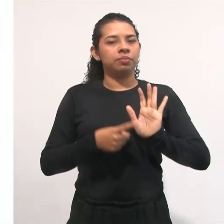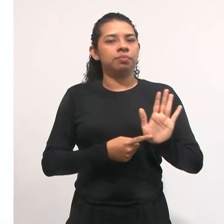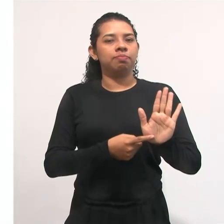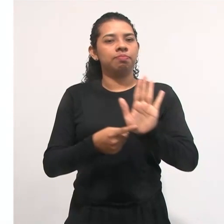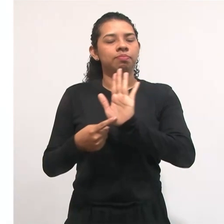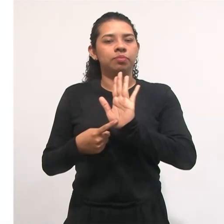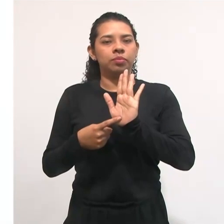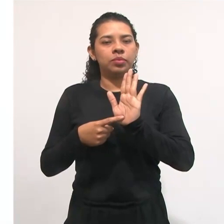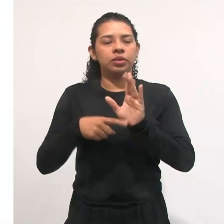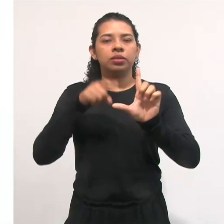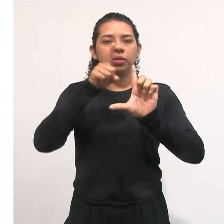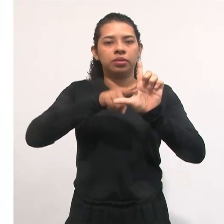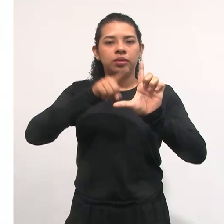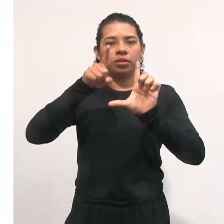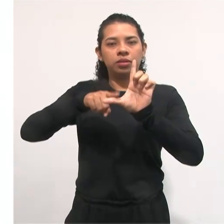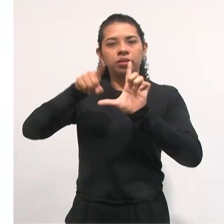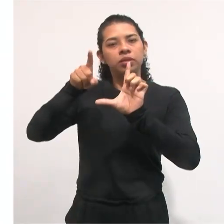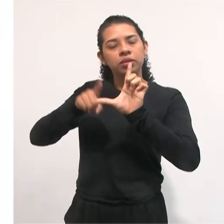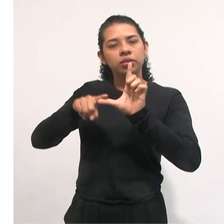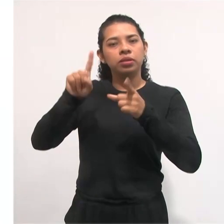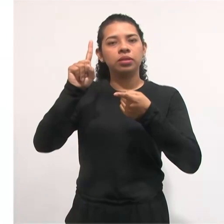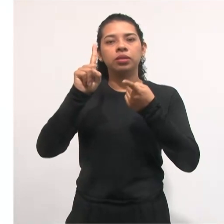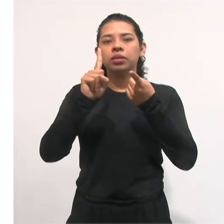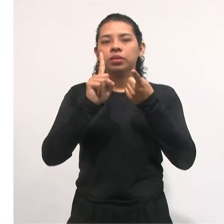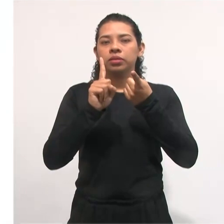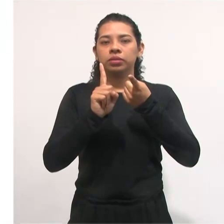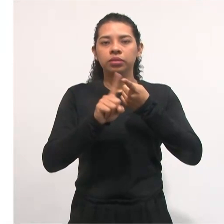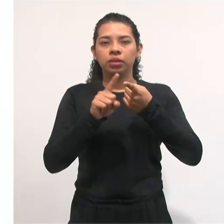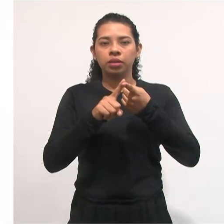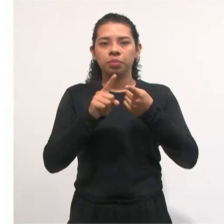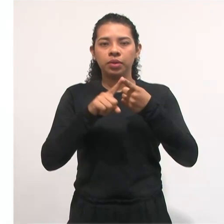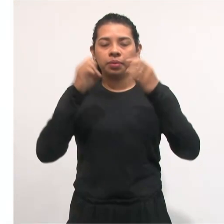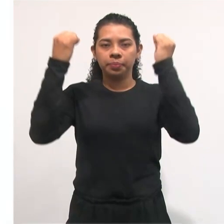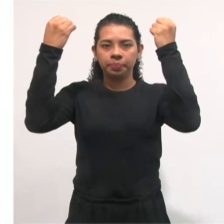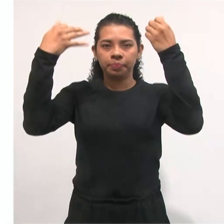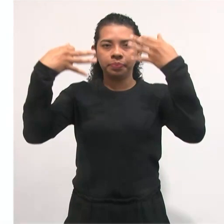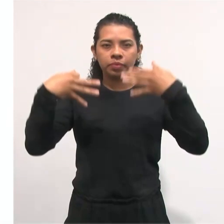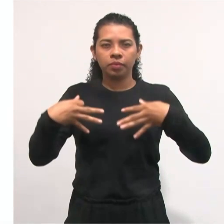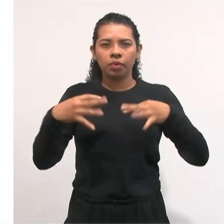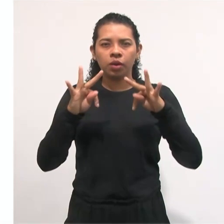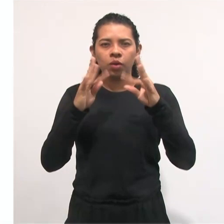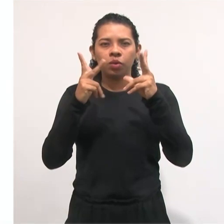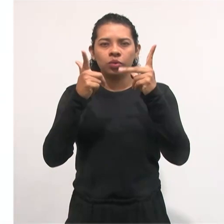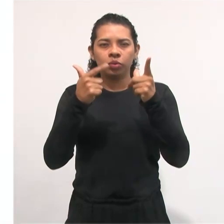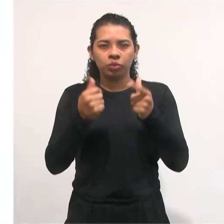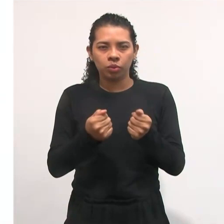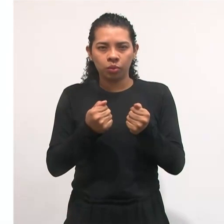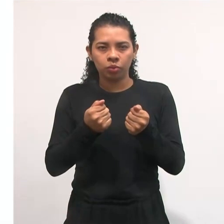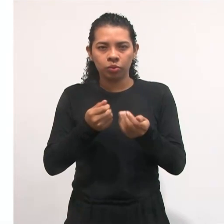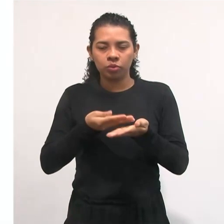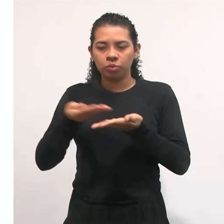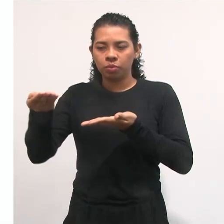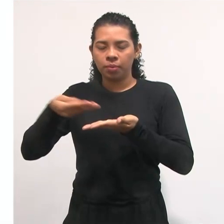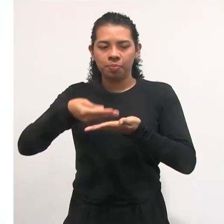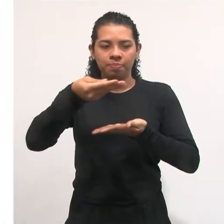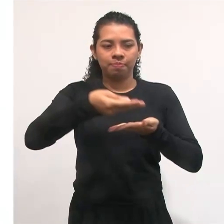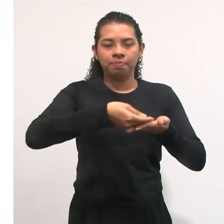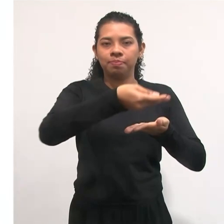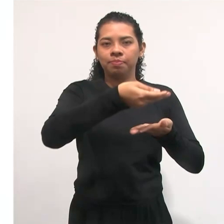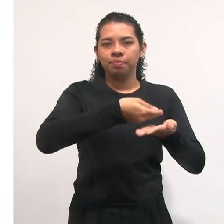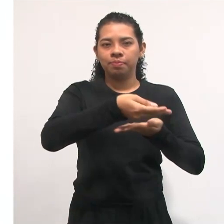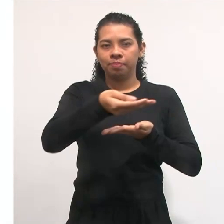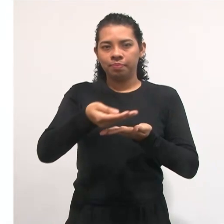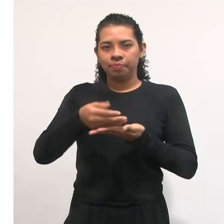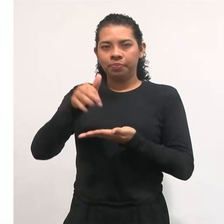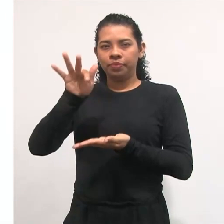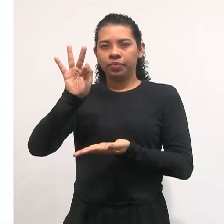amostragem estatística, apontar e exemplificar a distribuição de frequências, reconhecer